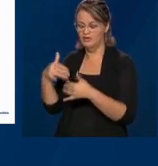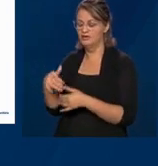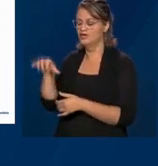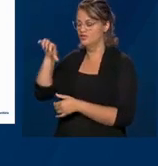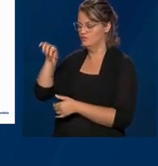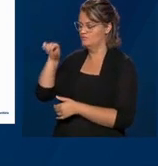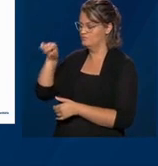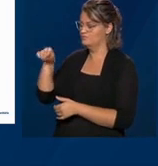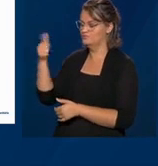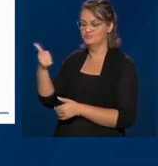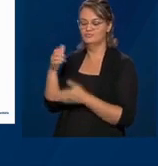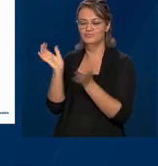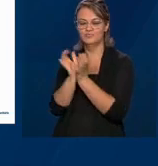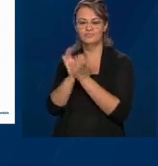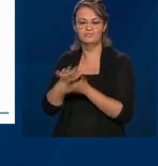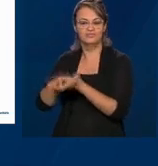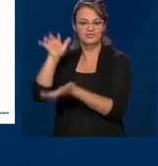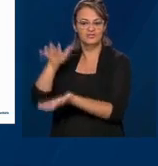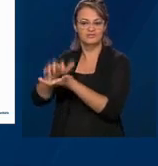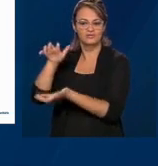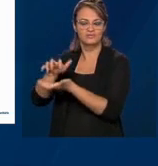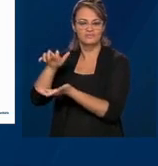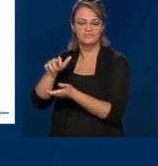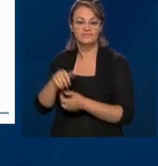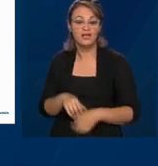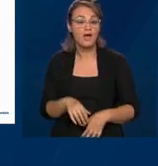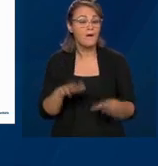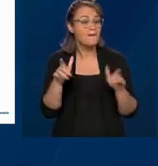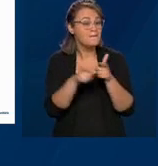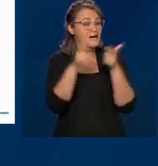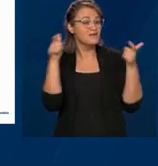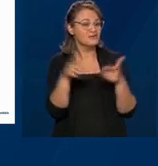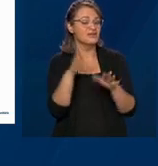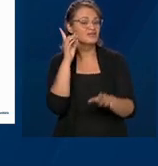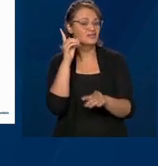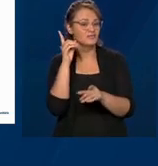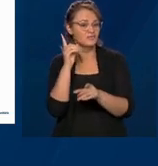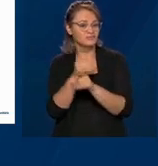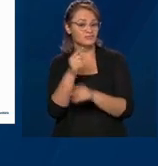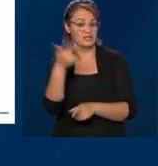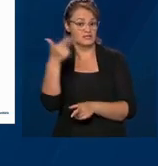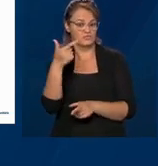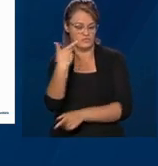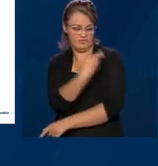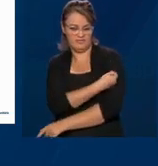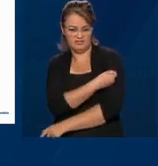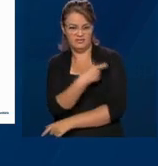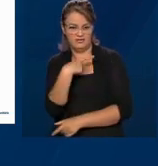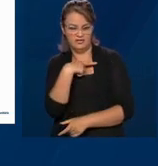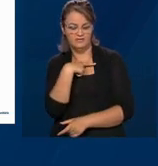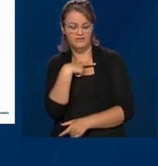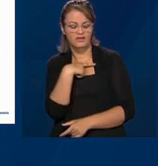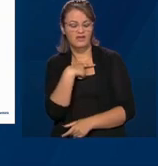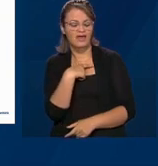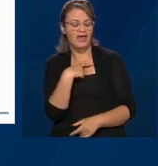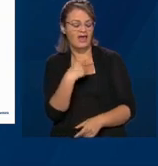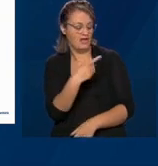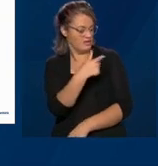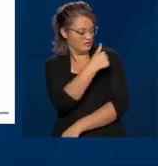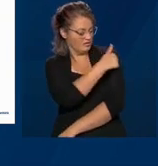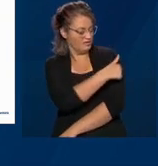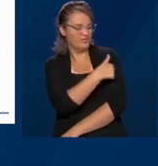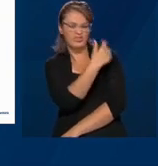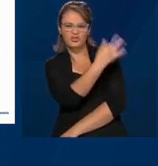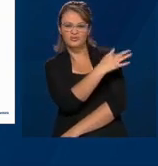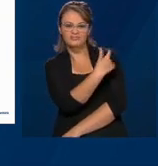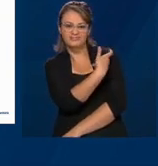idosos. A reação mais comum que foi observada depois da segunda dose de vacina em ambos os grupos foi dor no local da